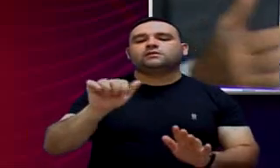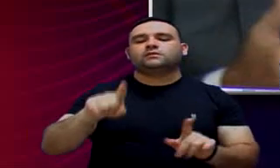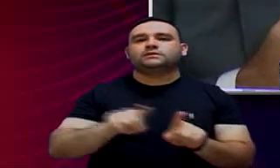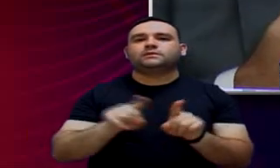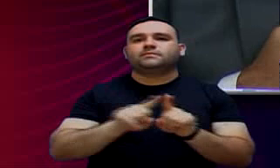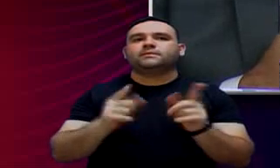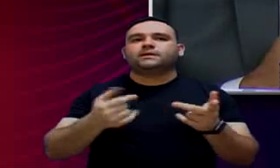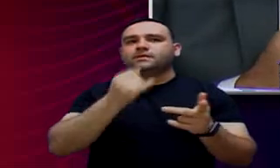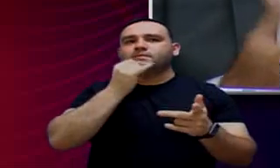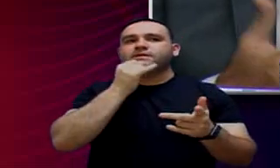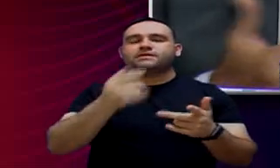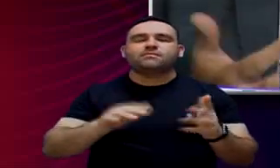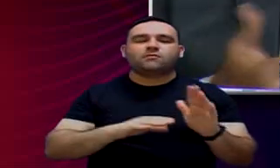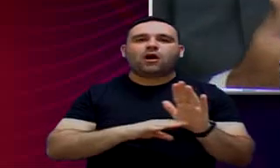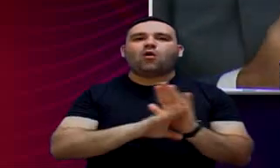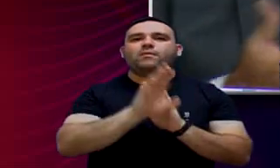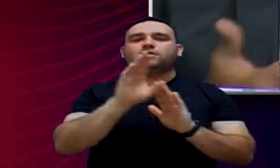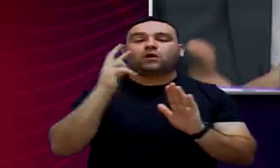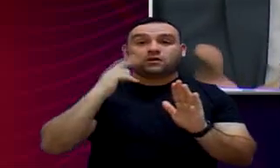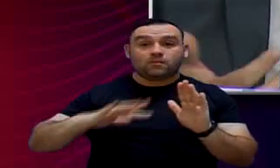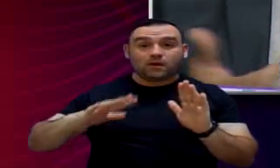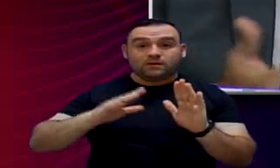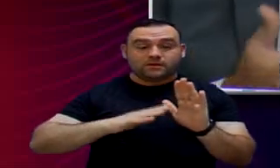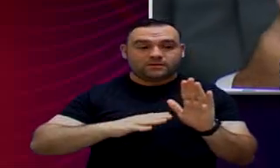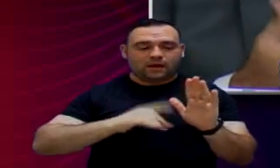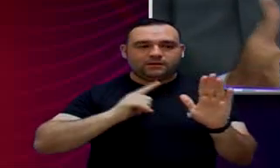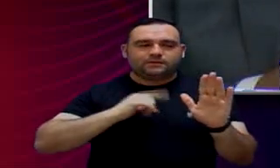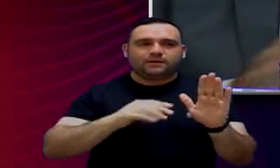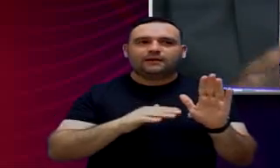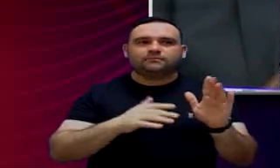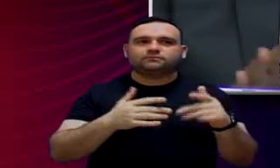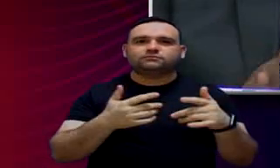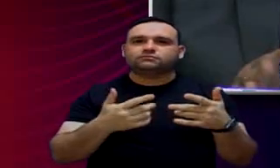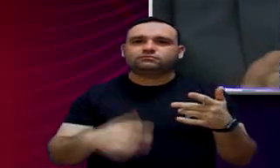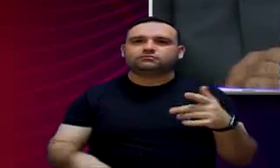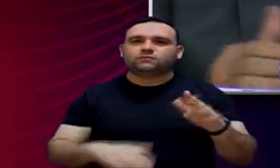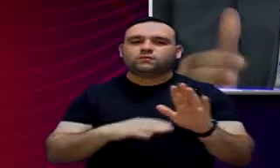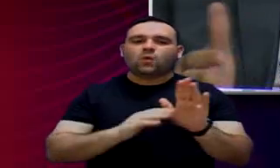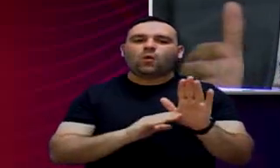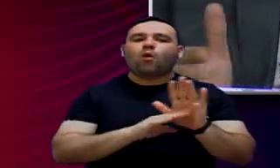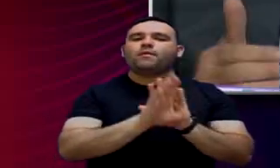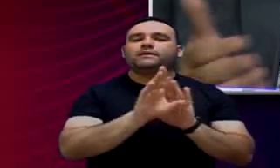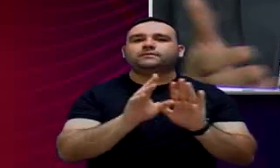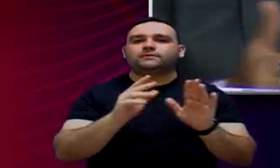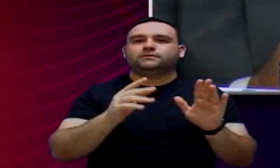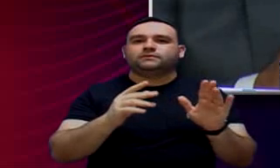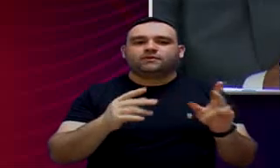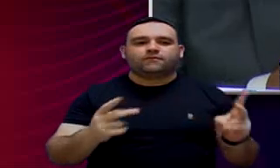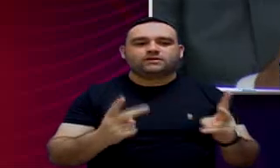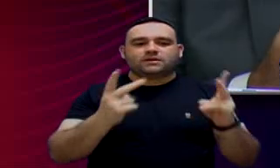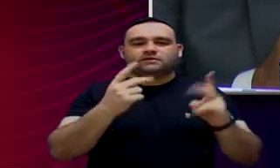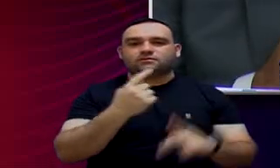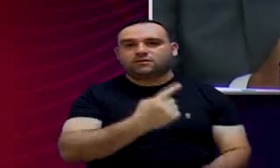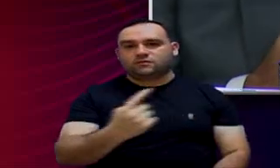do aumento vegetativo que ela cresce sem tem pelas vantagens pessoais de cada dos Servidores